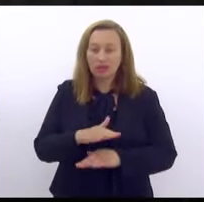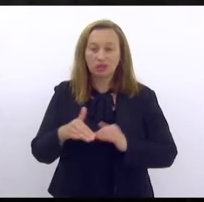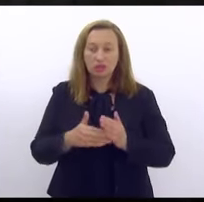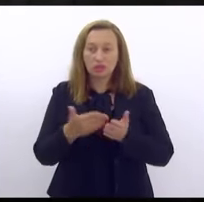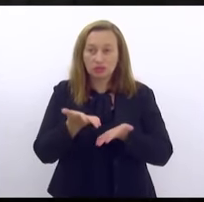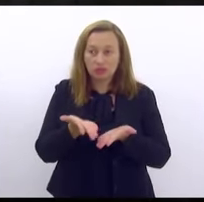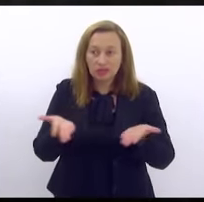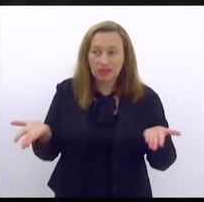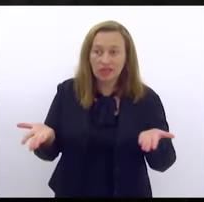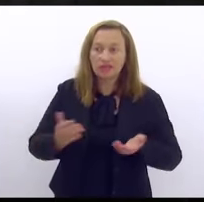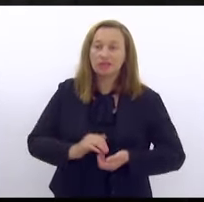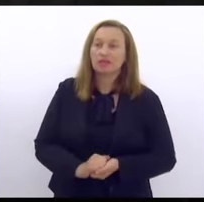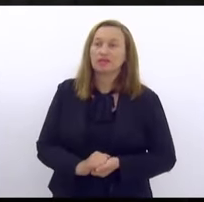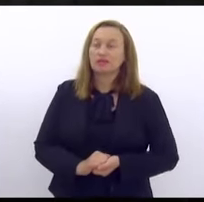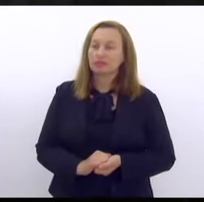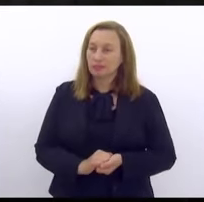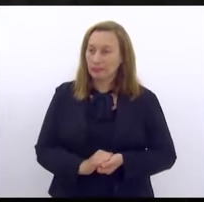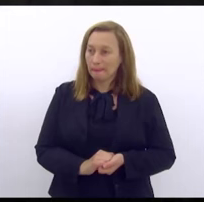presentes,